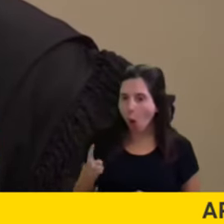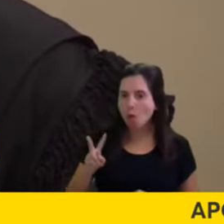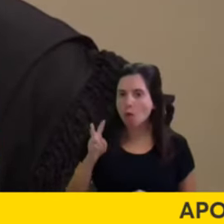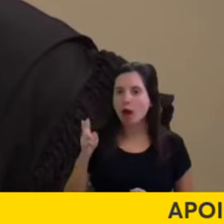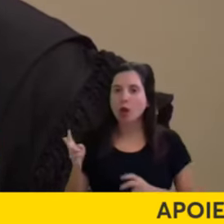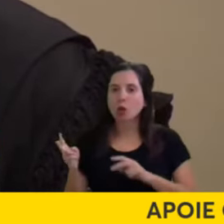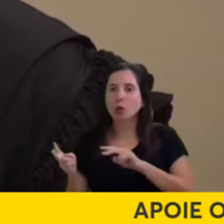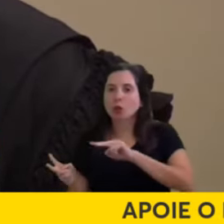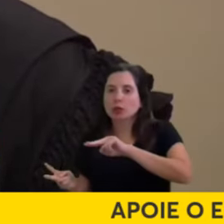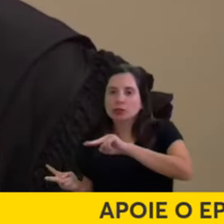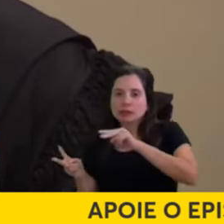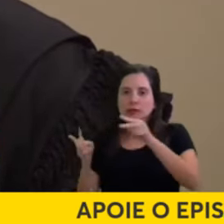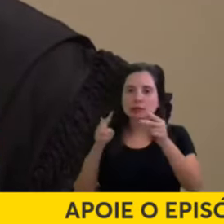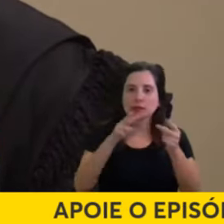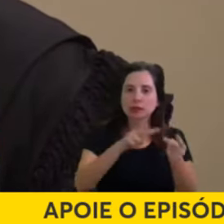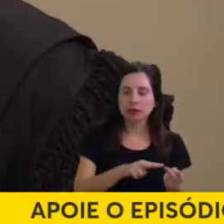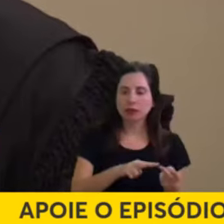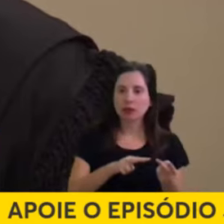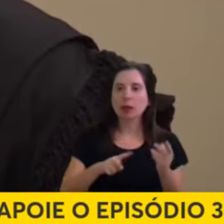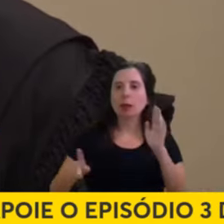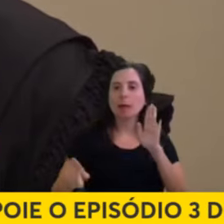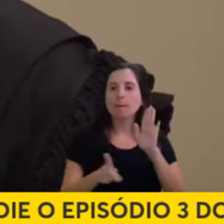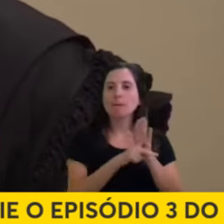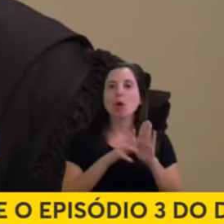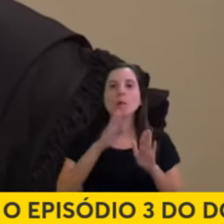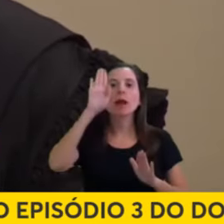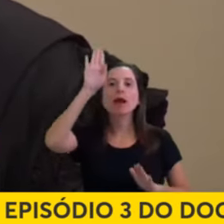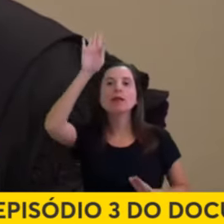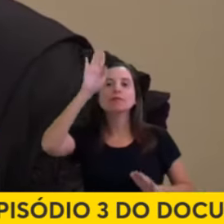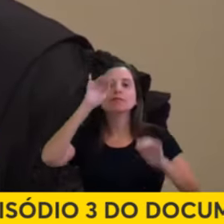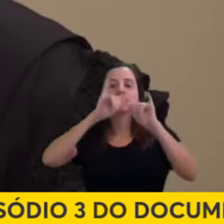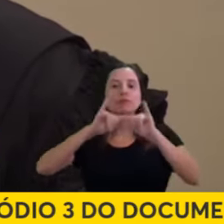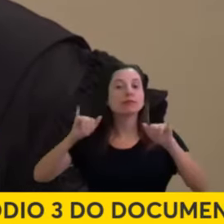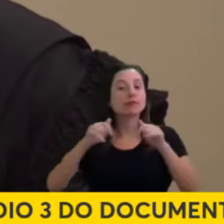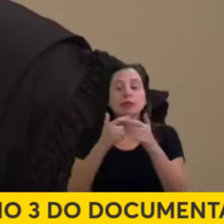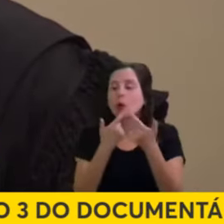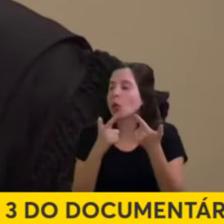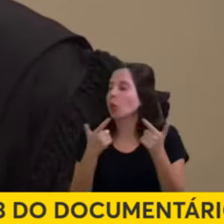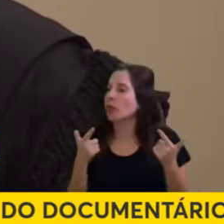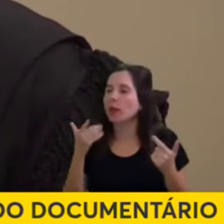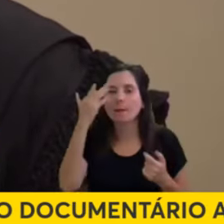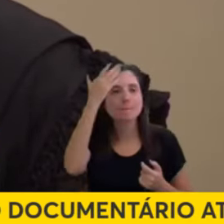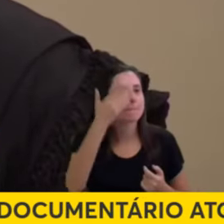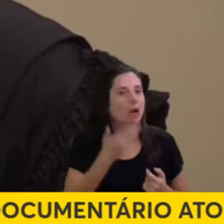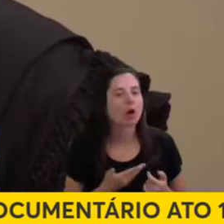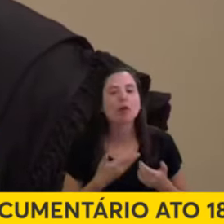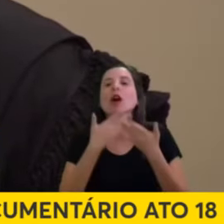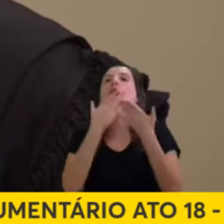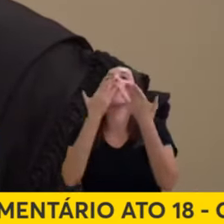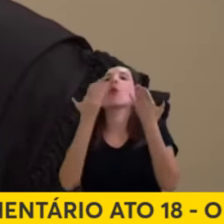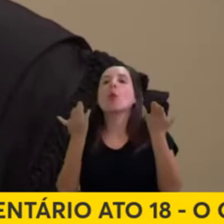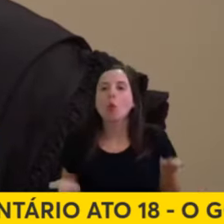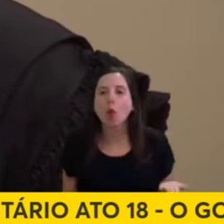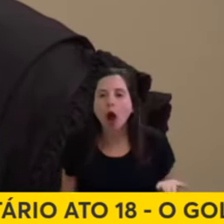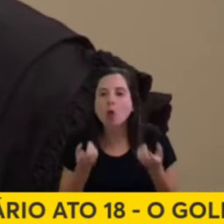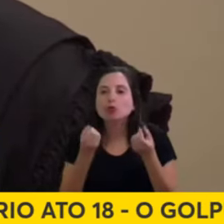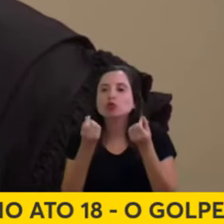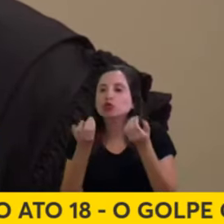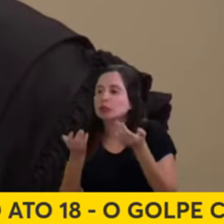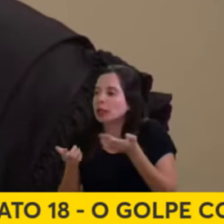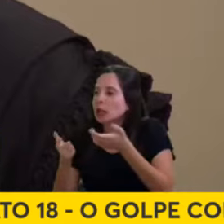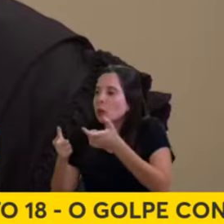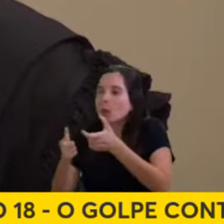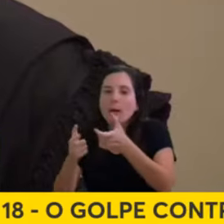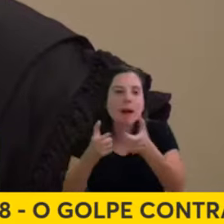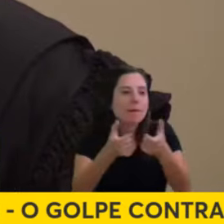contratação tenha se revertido para as próprias campanhas Lembrando que não há prova do caminho do dinheiro pago diverso do que consta nos contratos e